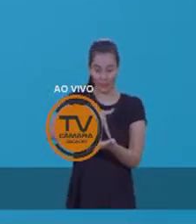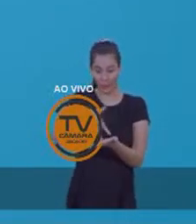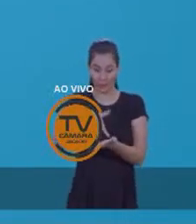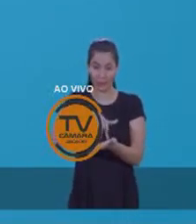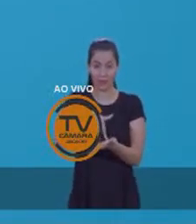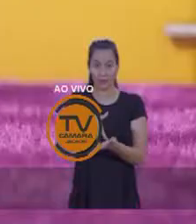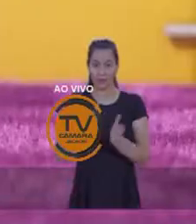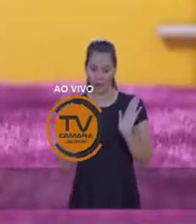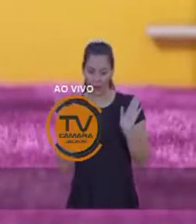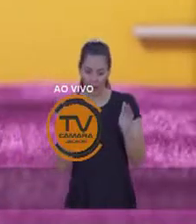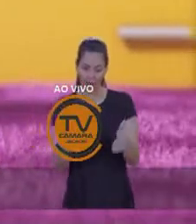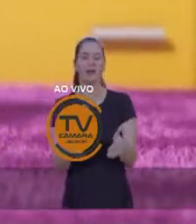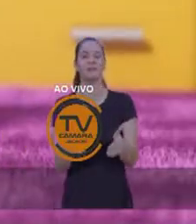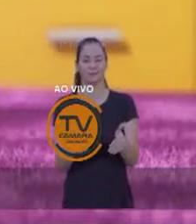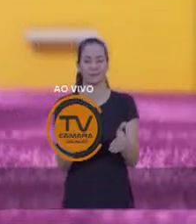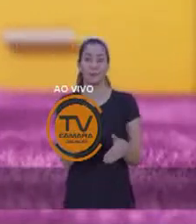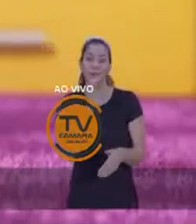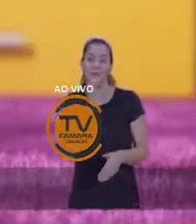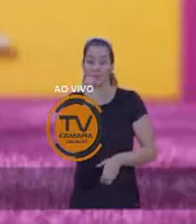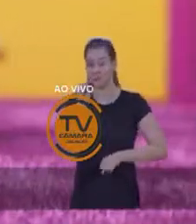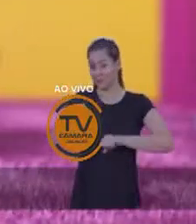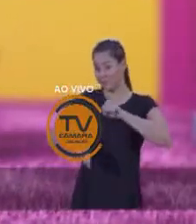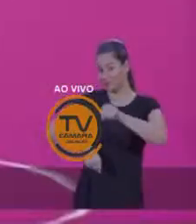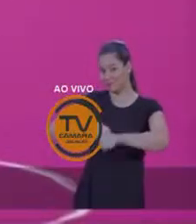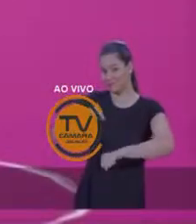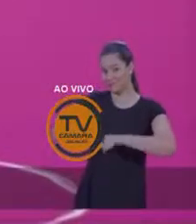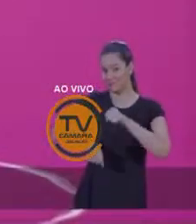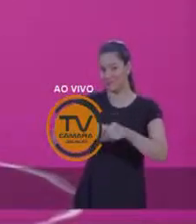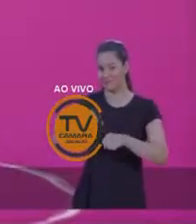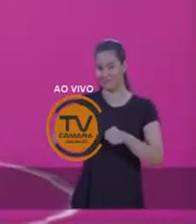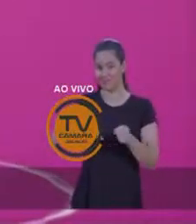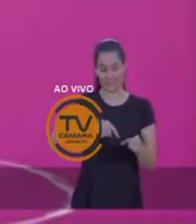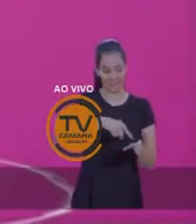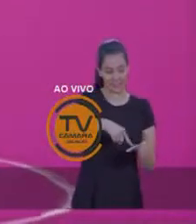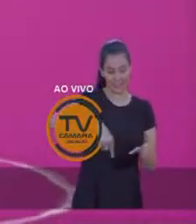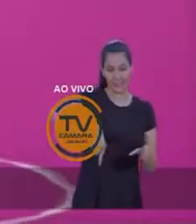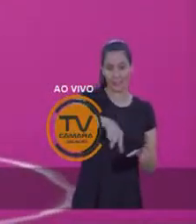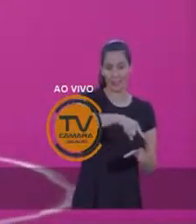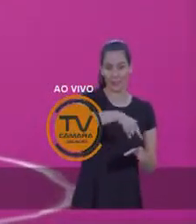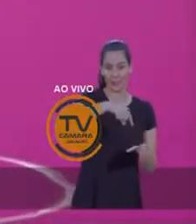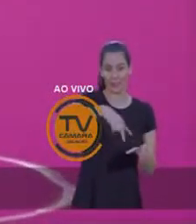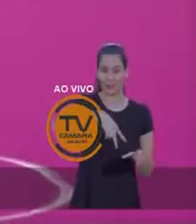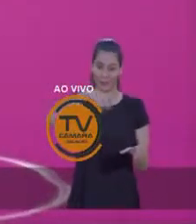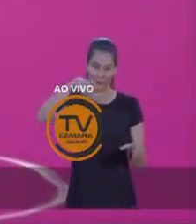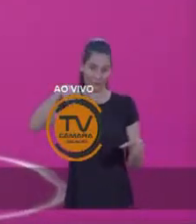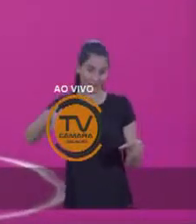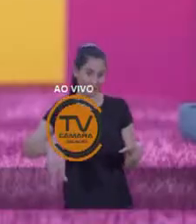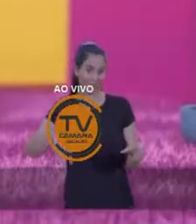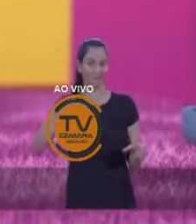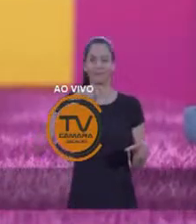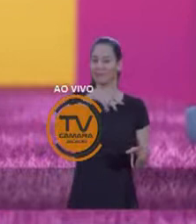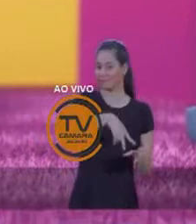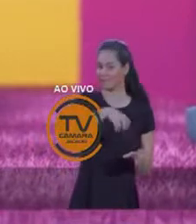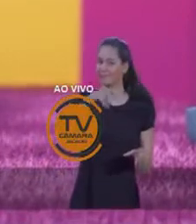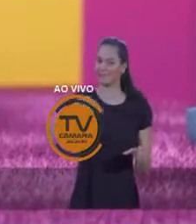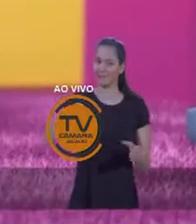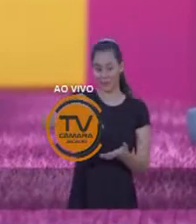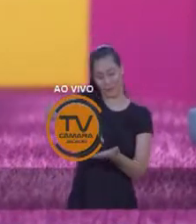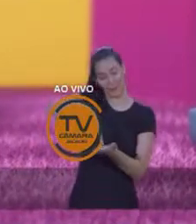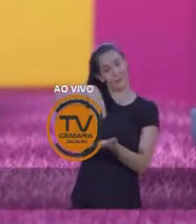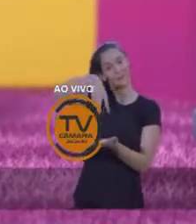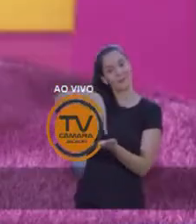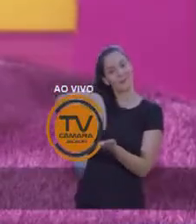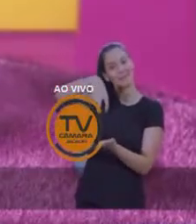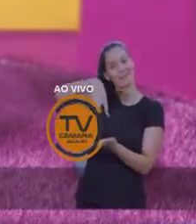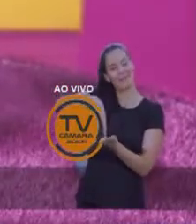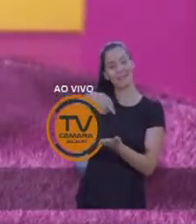e a concentração. Como andar de triciclo, pular para dentro e para fora de um círculo desenhado no chão, pular num pé